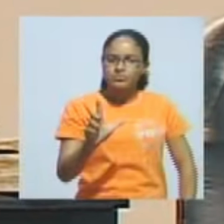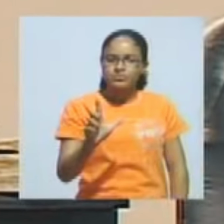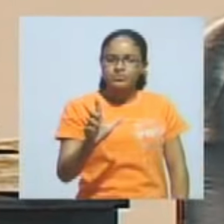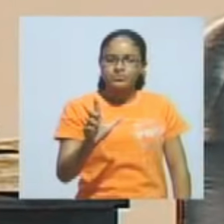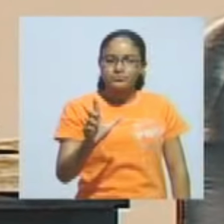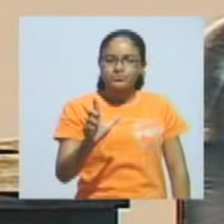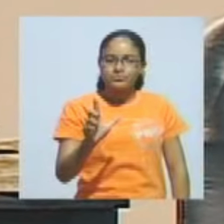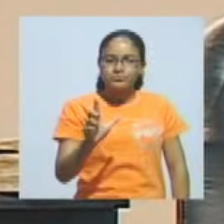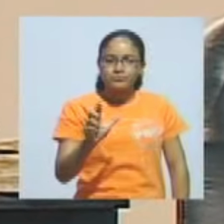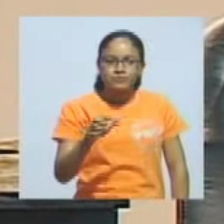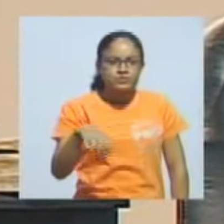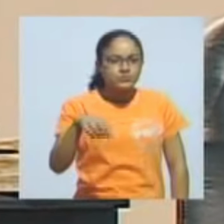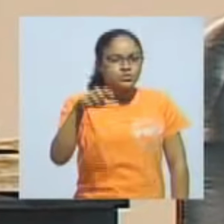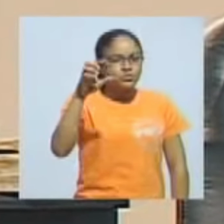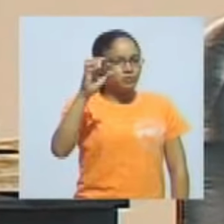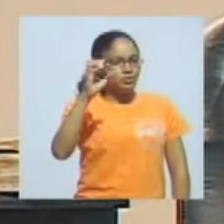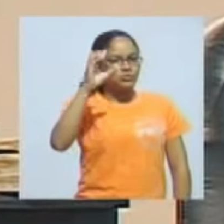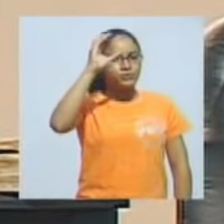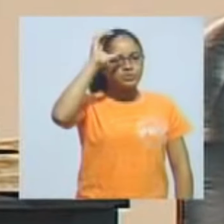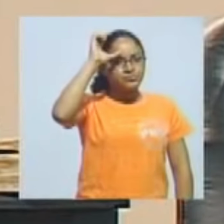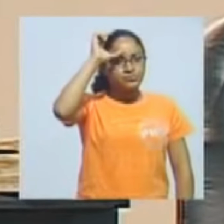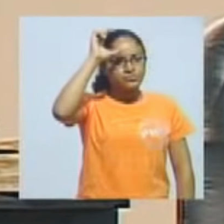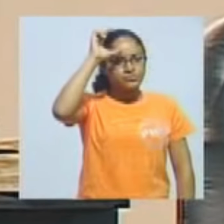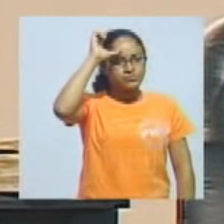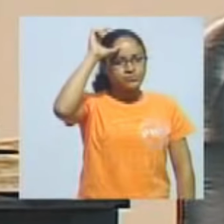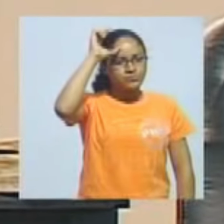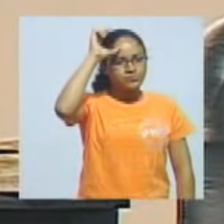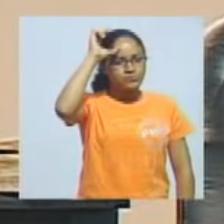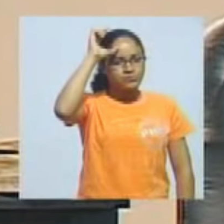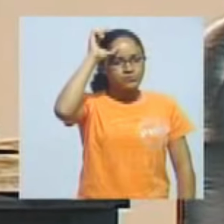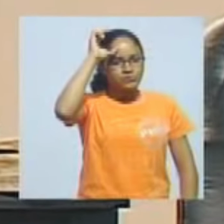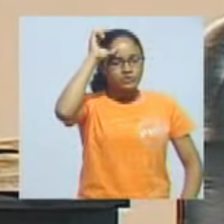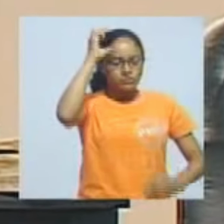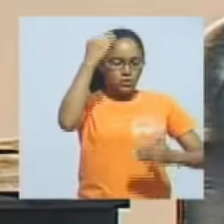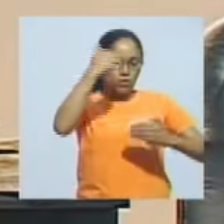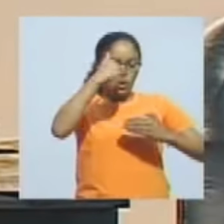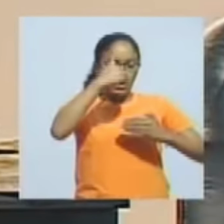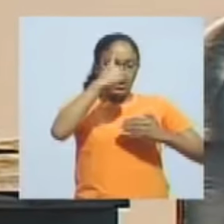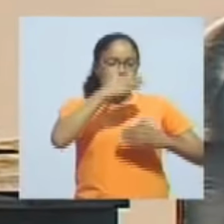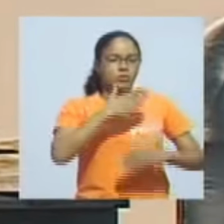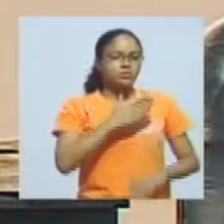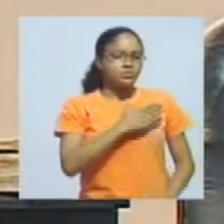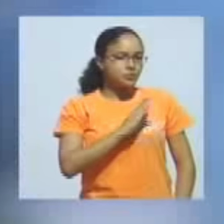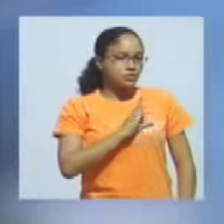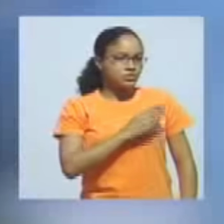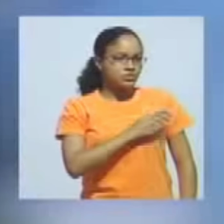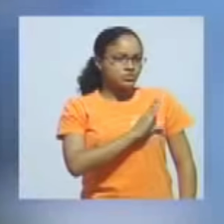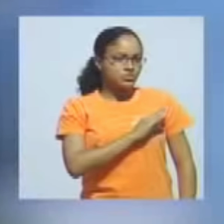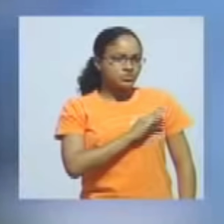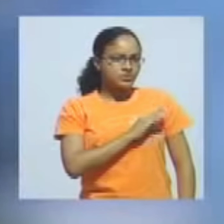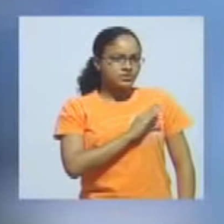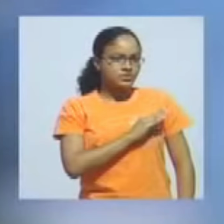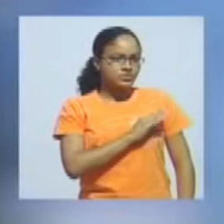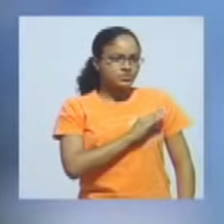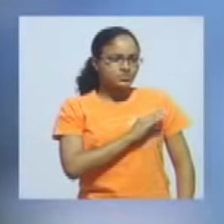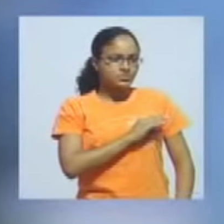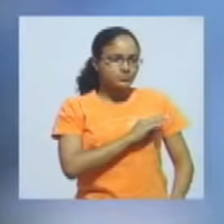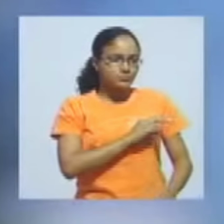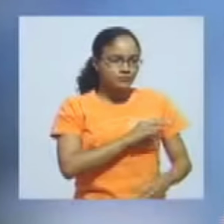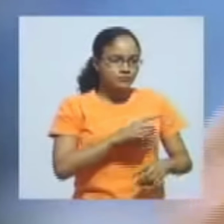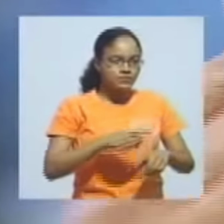Talvez o encardido tenha lhe tirado as pernas, tenha lhe tirado a disposição física